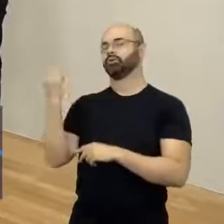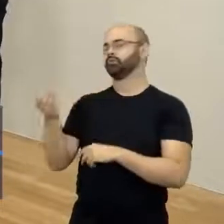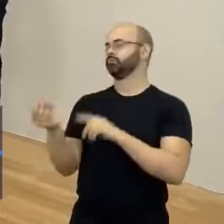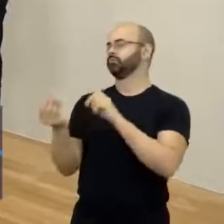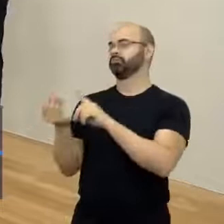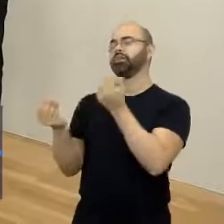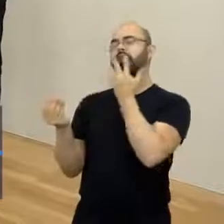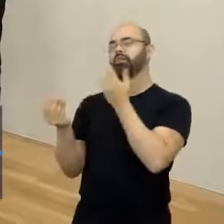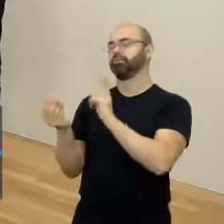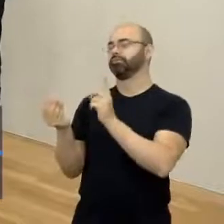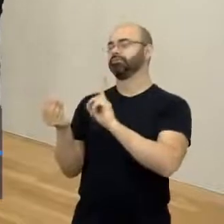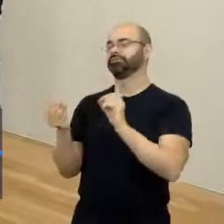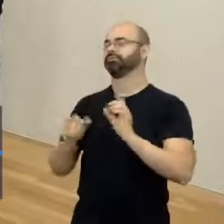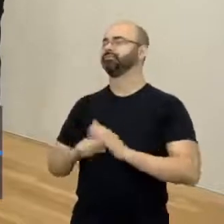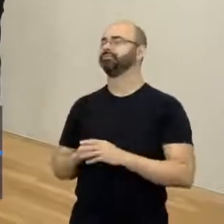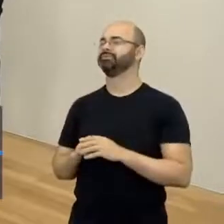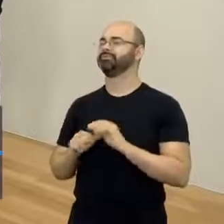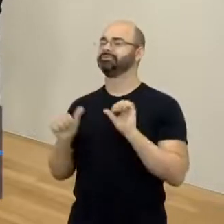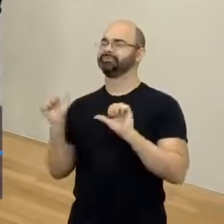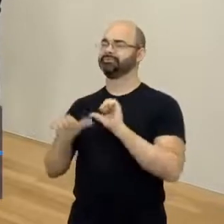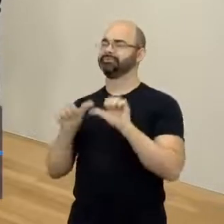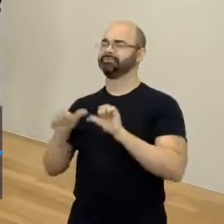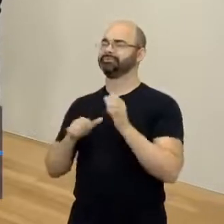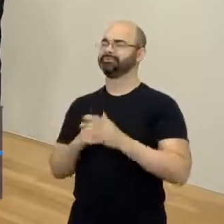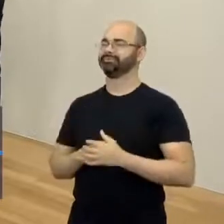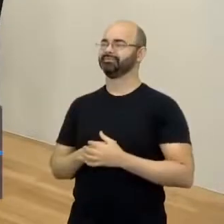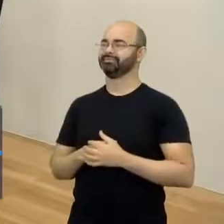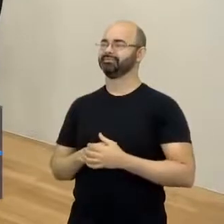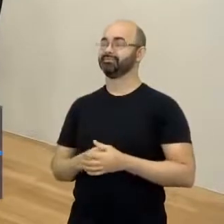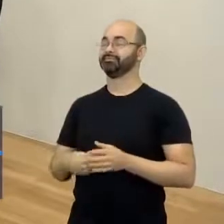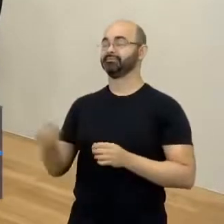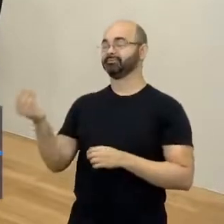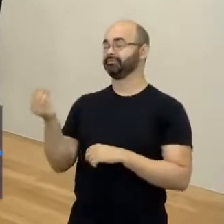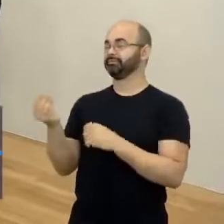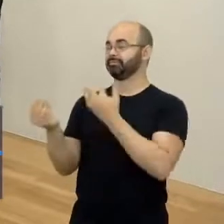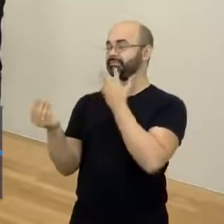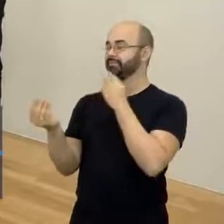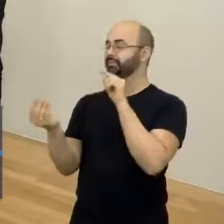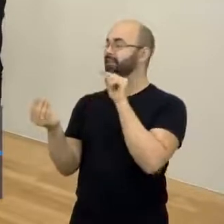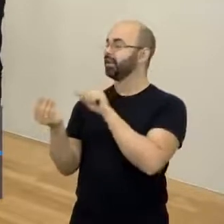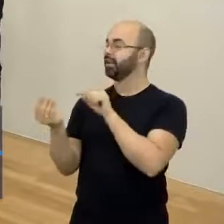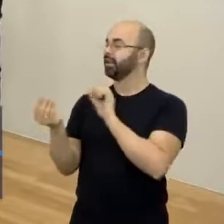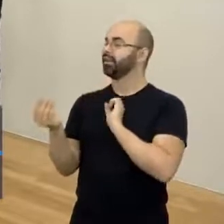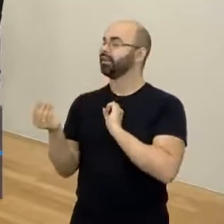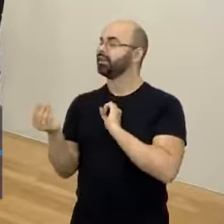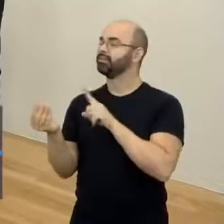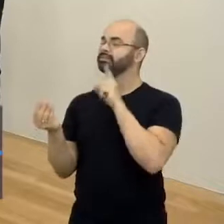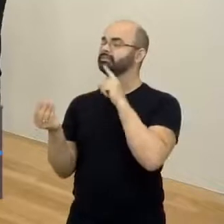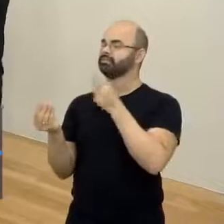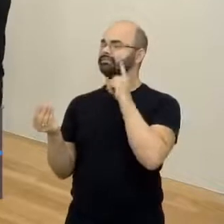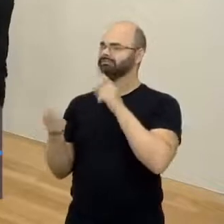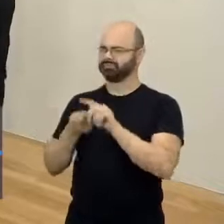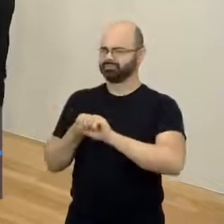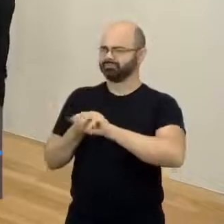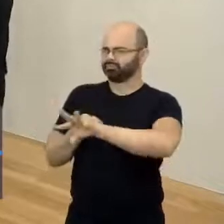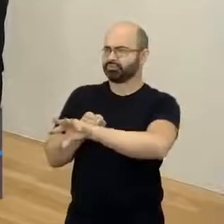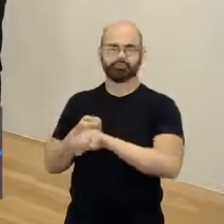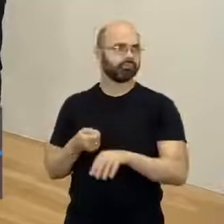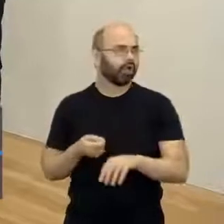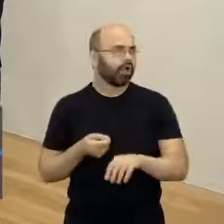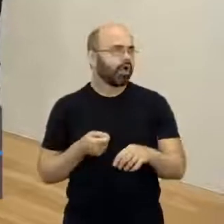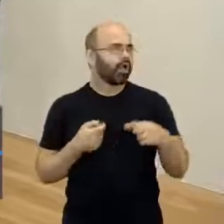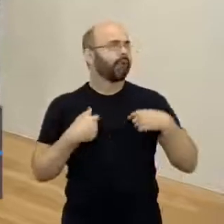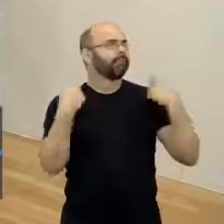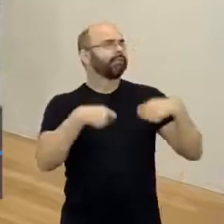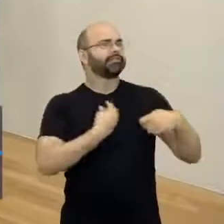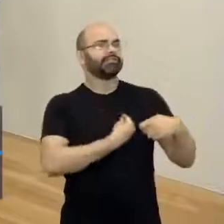tem várias cores. Ela não tem muitas cores, ela tem uma Troca. Função. Essa caneta aqui, ela é a laser. Uau, é tudo que eu